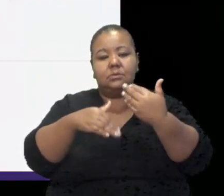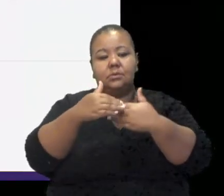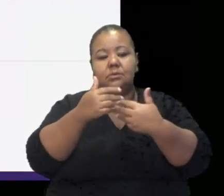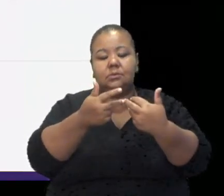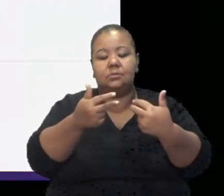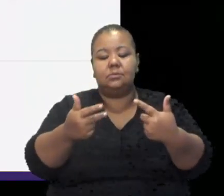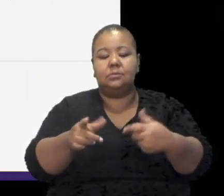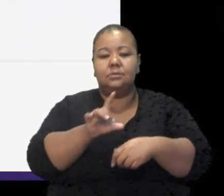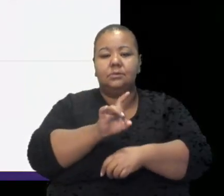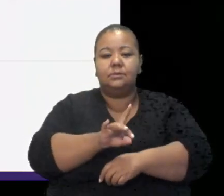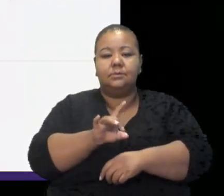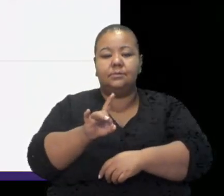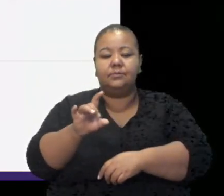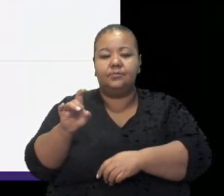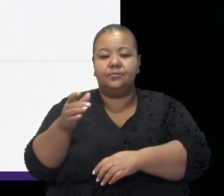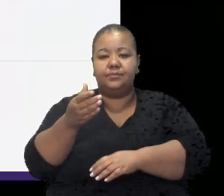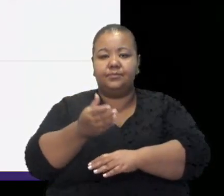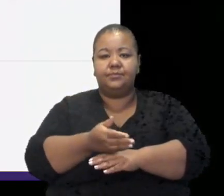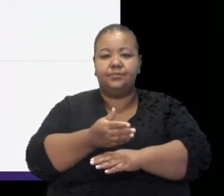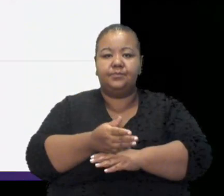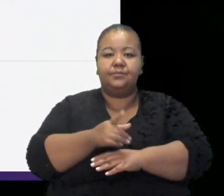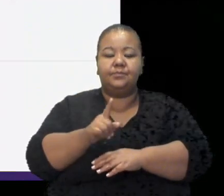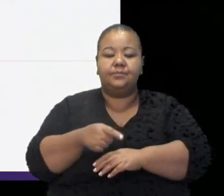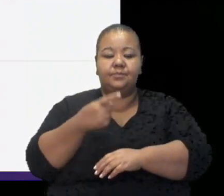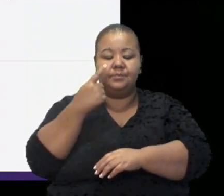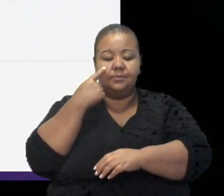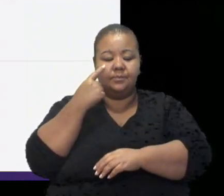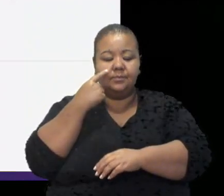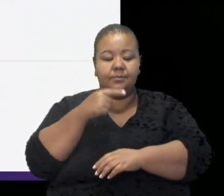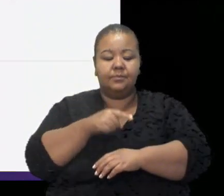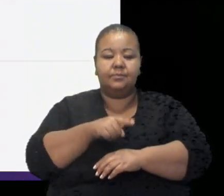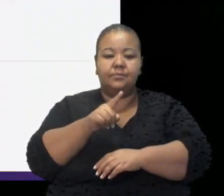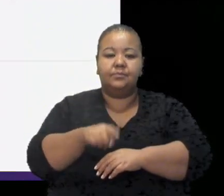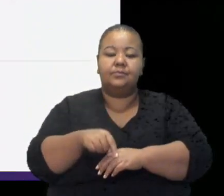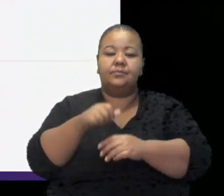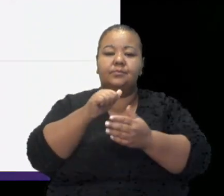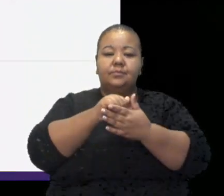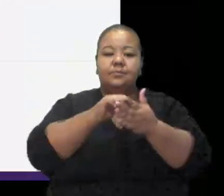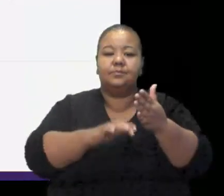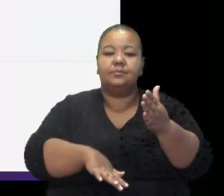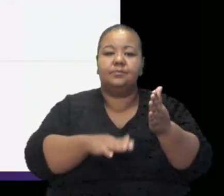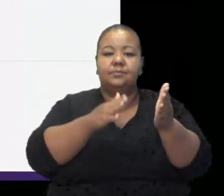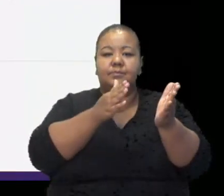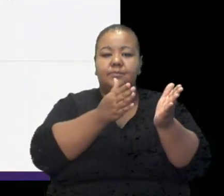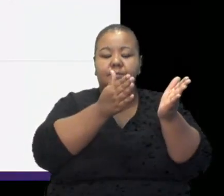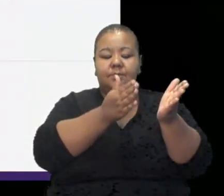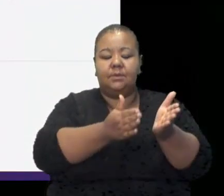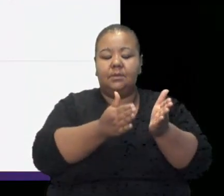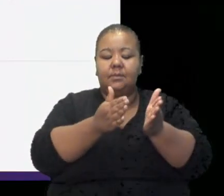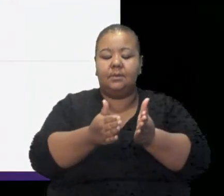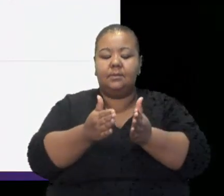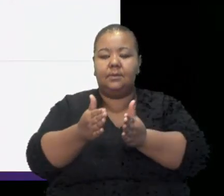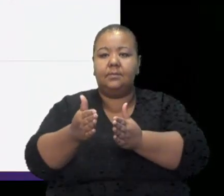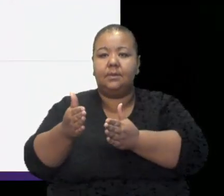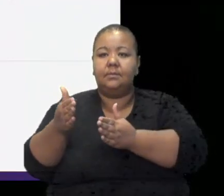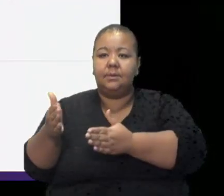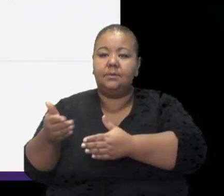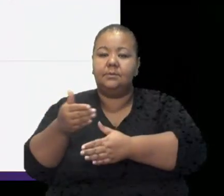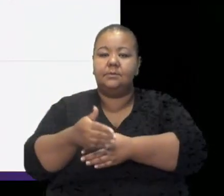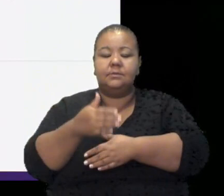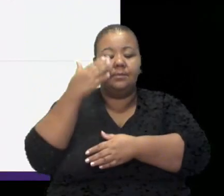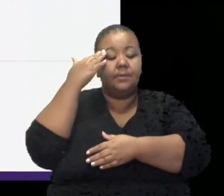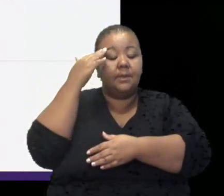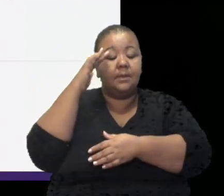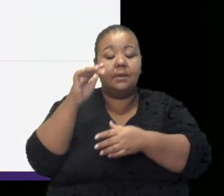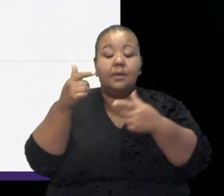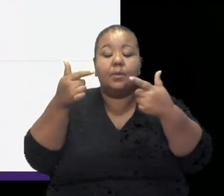elementos de cada uma dessas atividades. Então a gente pega lá e pega uma atividade inteira e pica ela em pequenas partes para